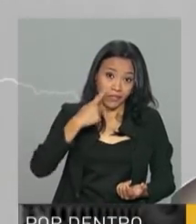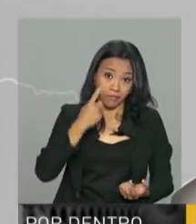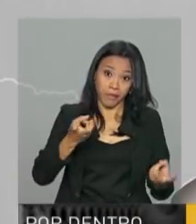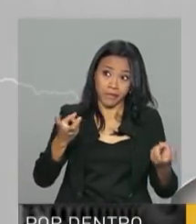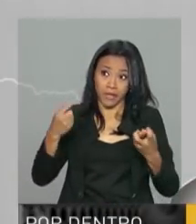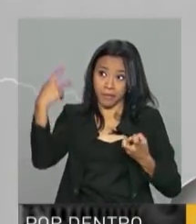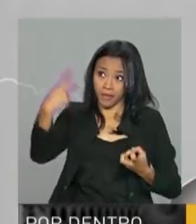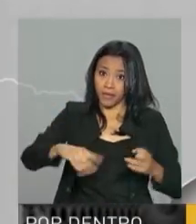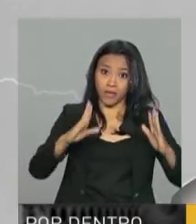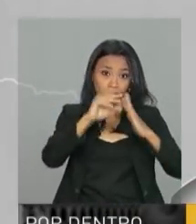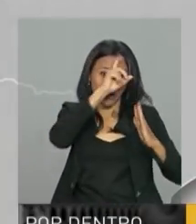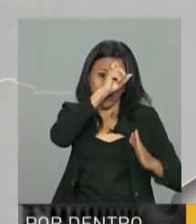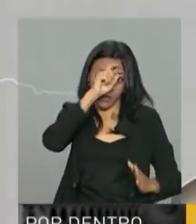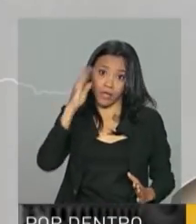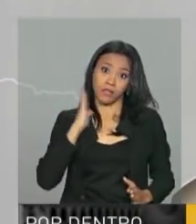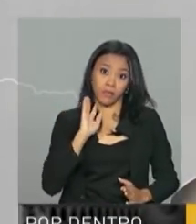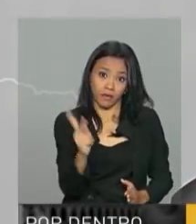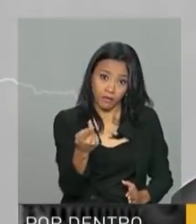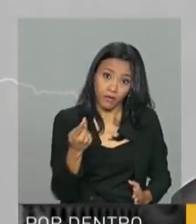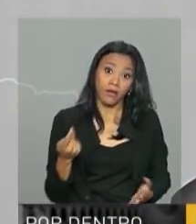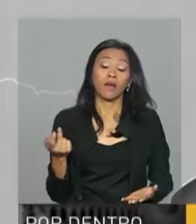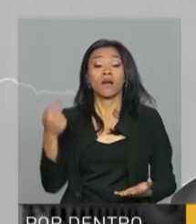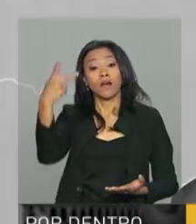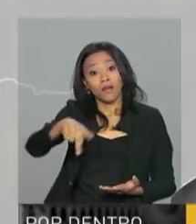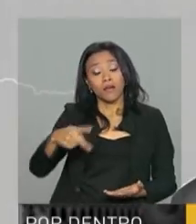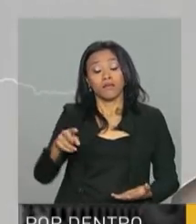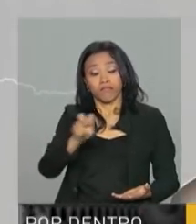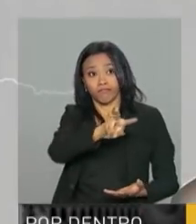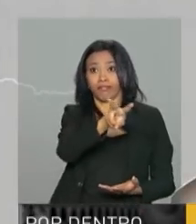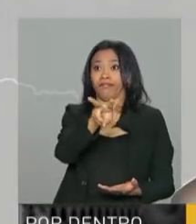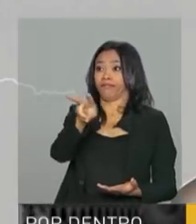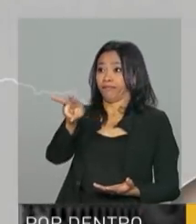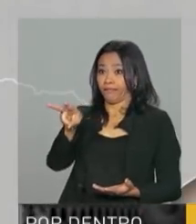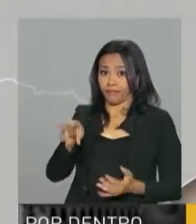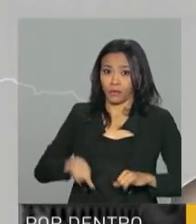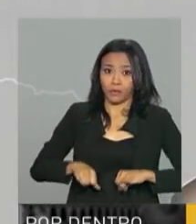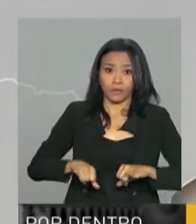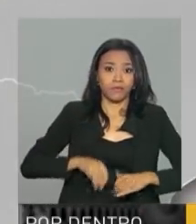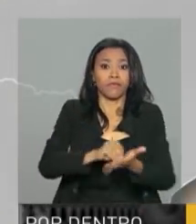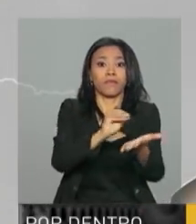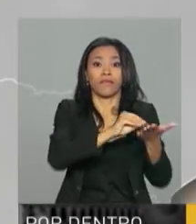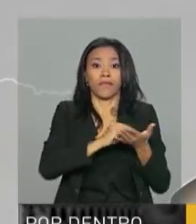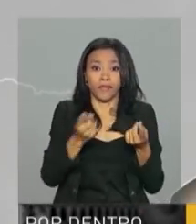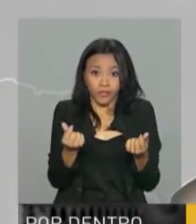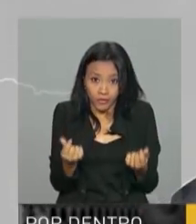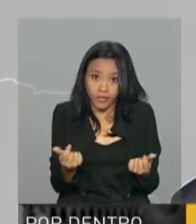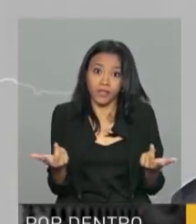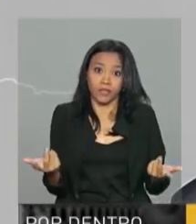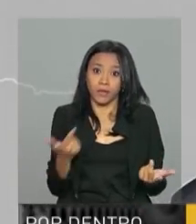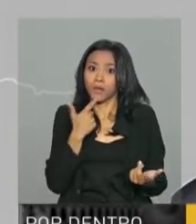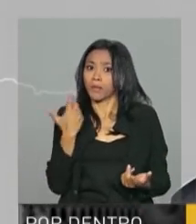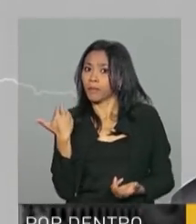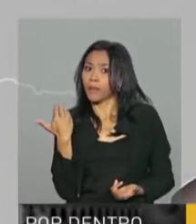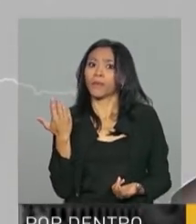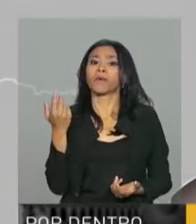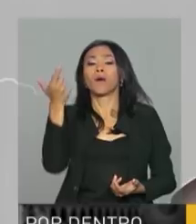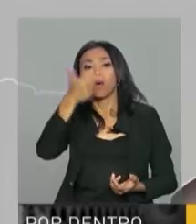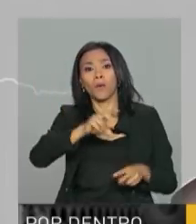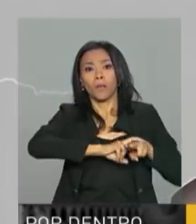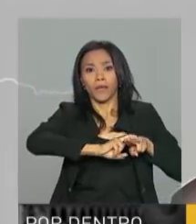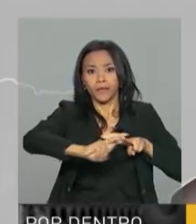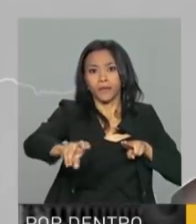Belo Horizonte, nos hospitais, um dos principais hospitais aqui em Belo Horizonte, Sofia Feldman, sofrendo com falta de verba. Agora há pouco a gente viu também o metrô aqui